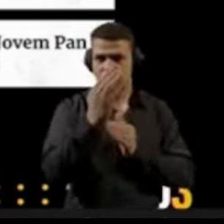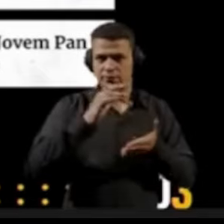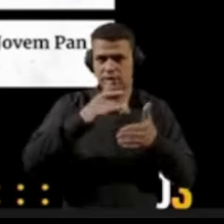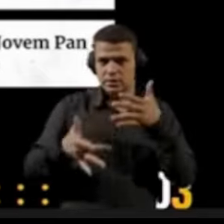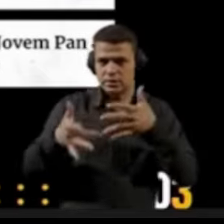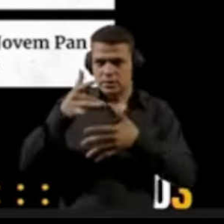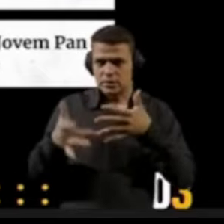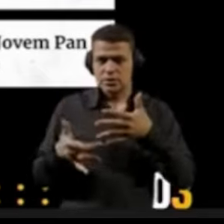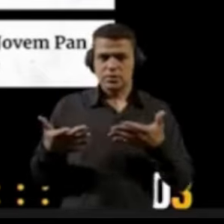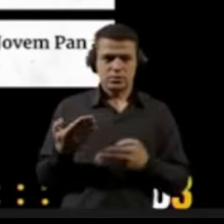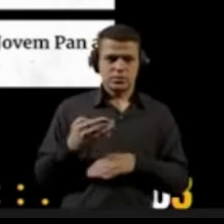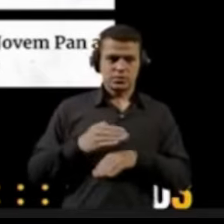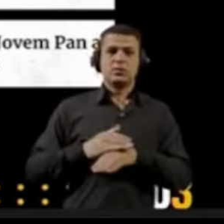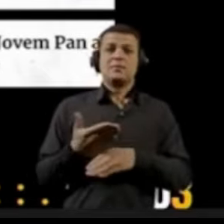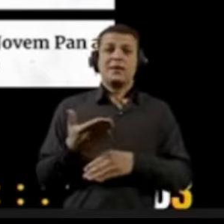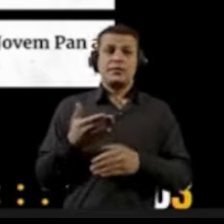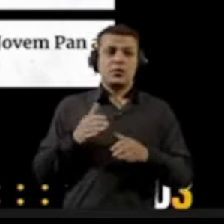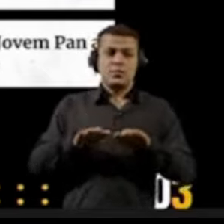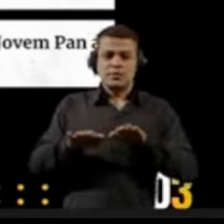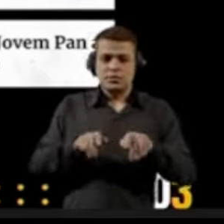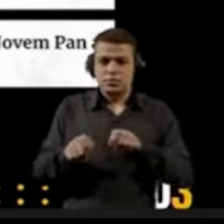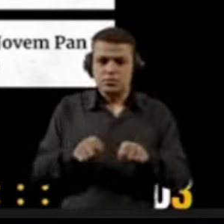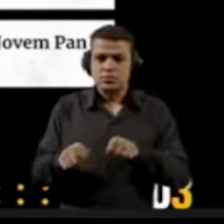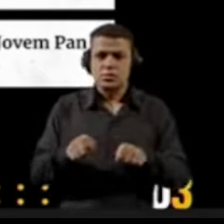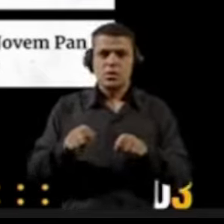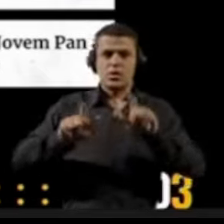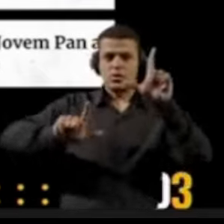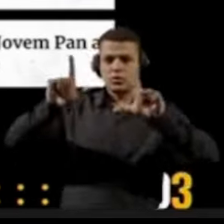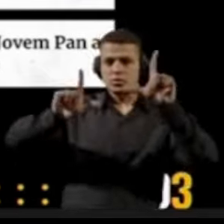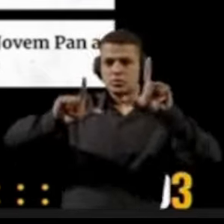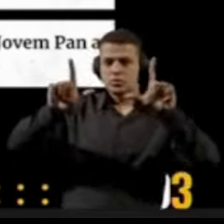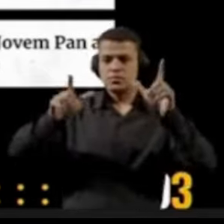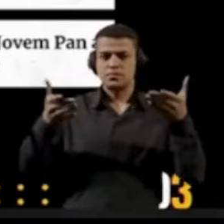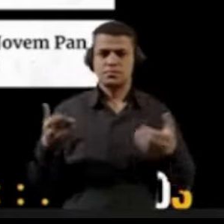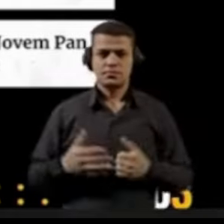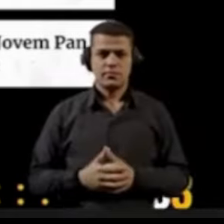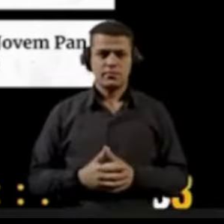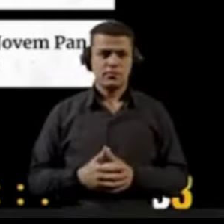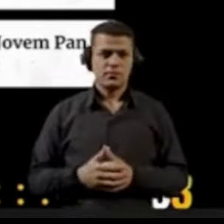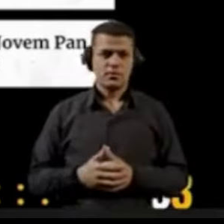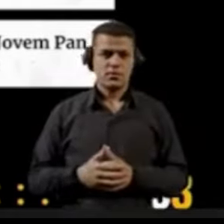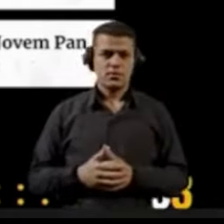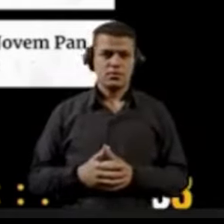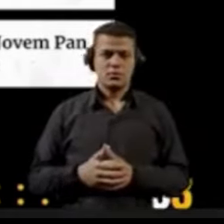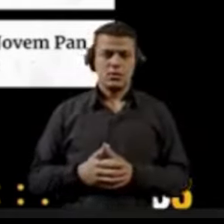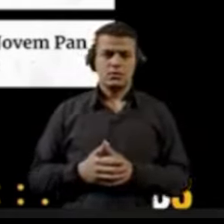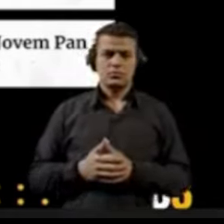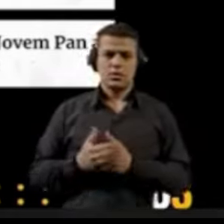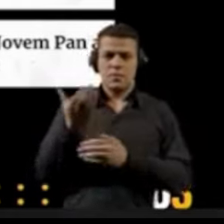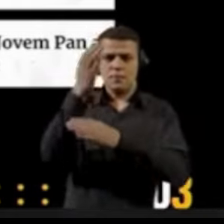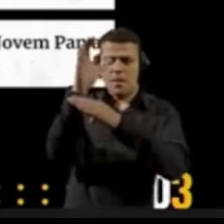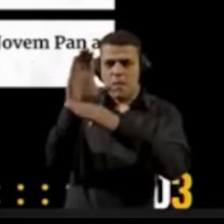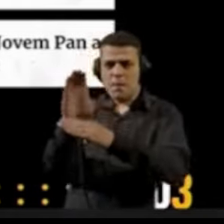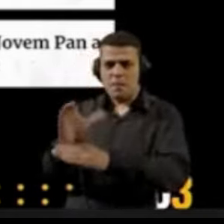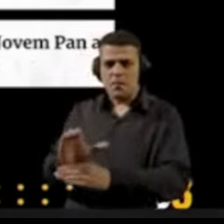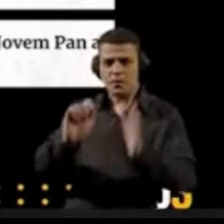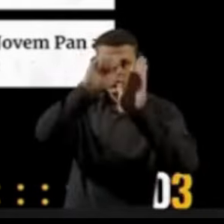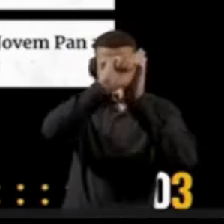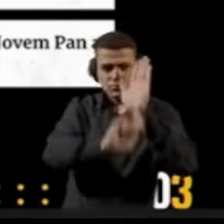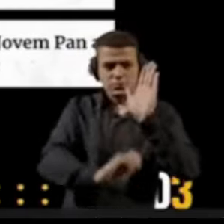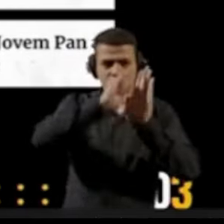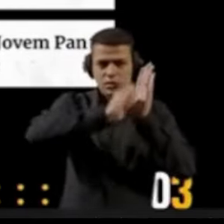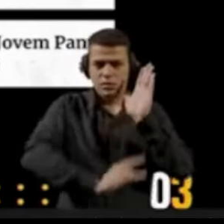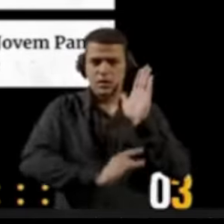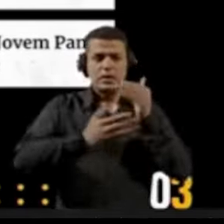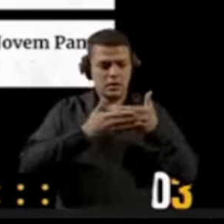começou censurando a imprensa, um jornal. E começou a botar quem viesse nesse inquérito. E esse inquérito,